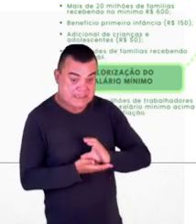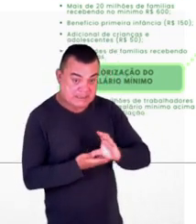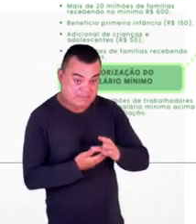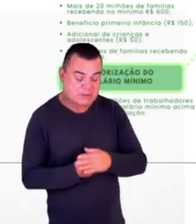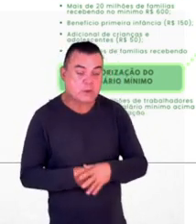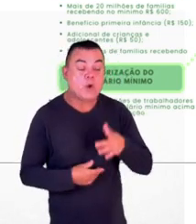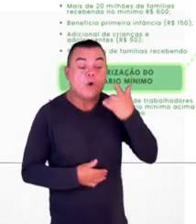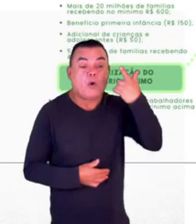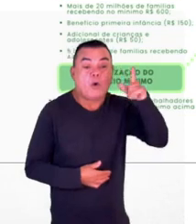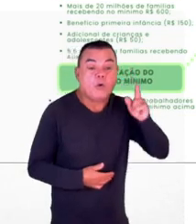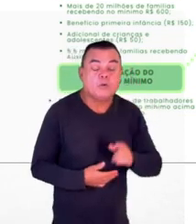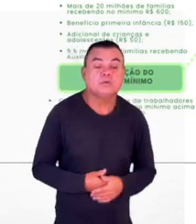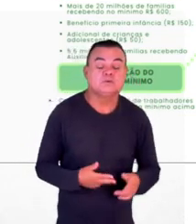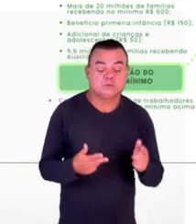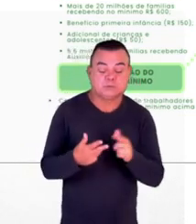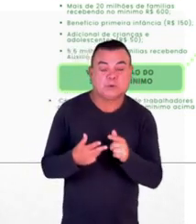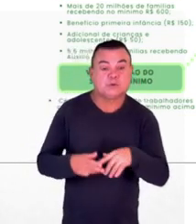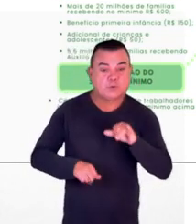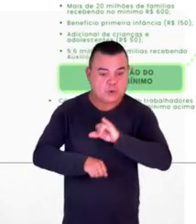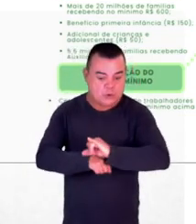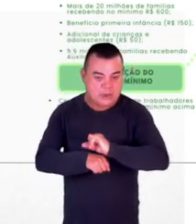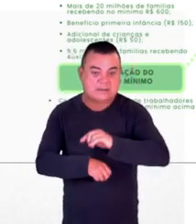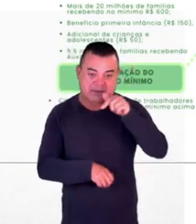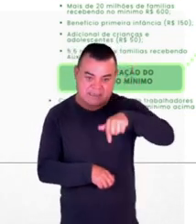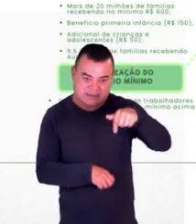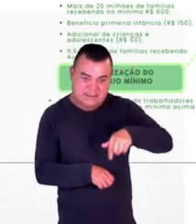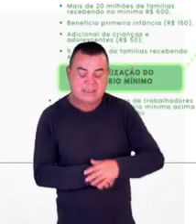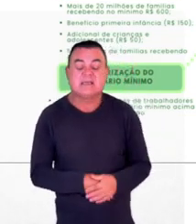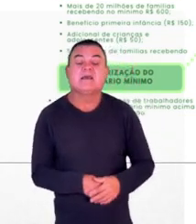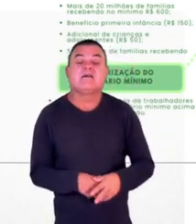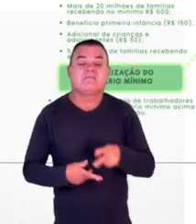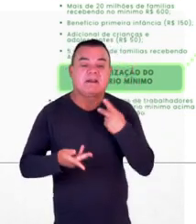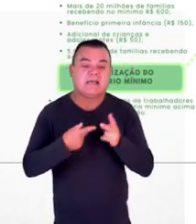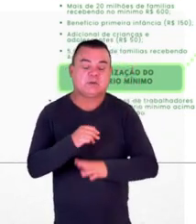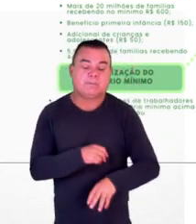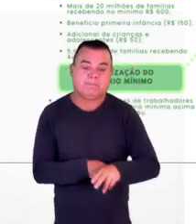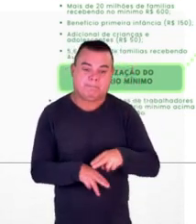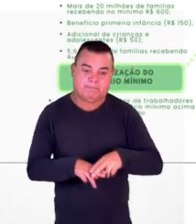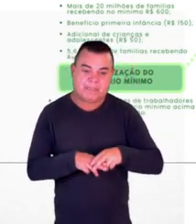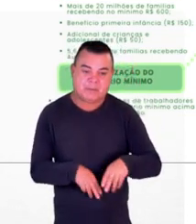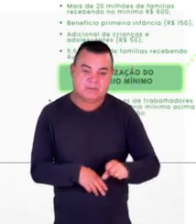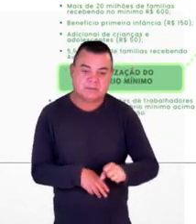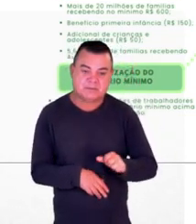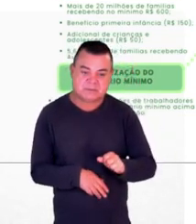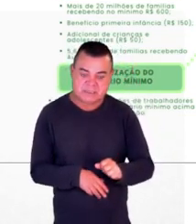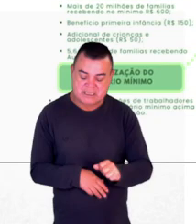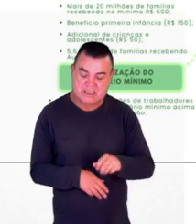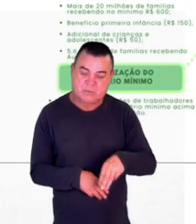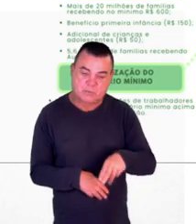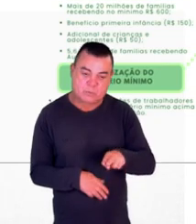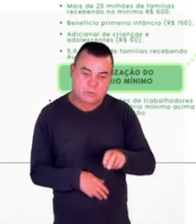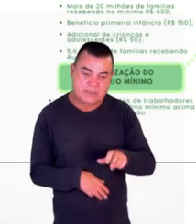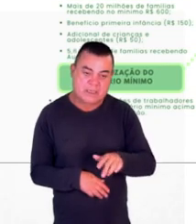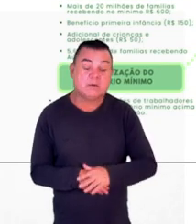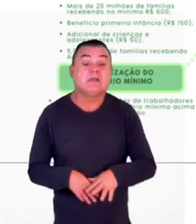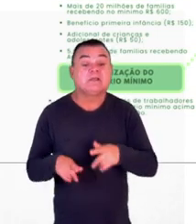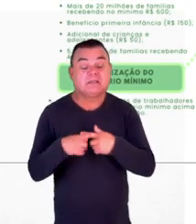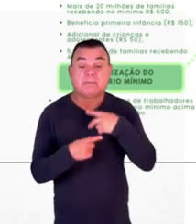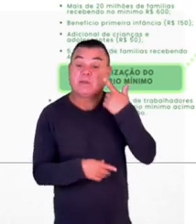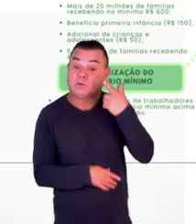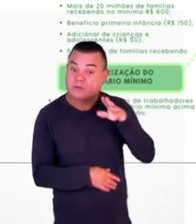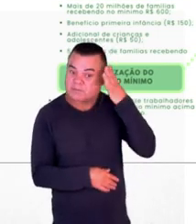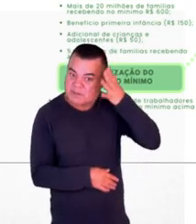Outro ponto colocado aqui eh citado também pelo Samuel e já colocado aqui pelas doutoras e doutores eh